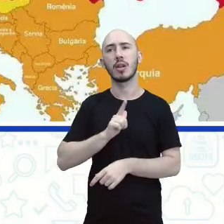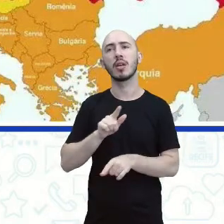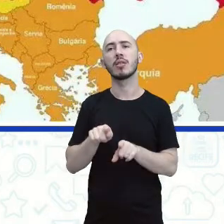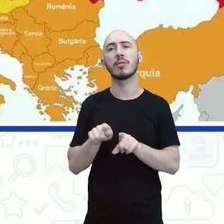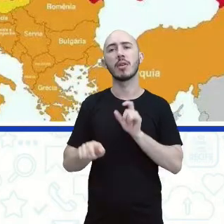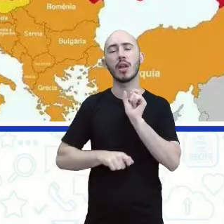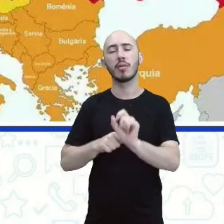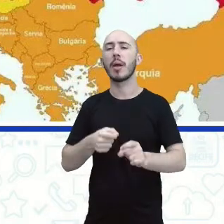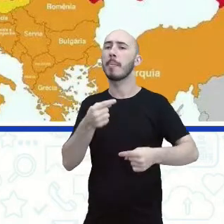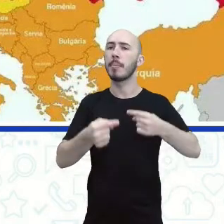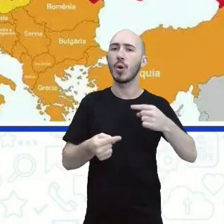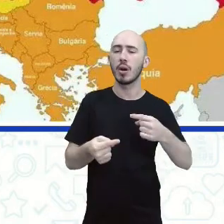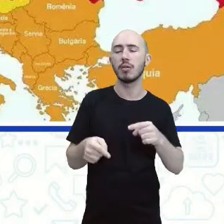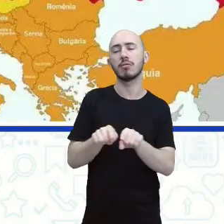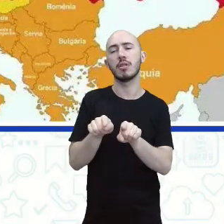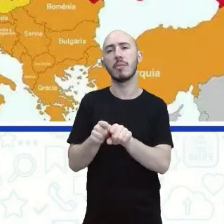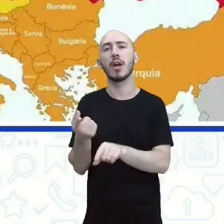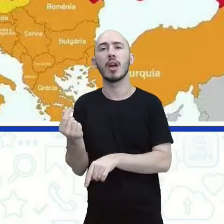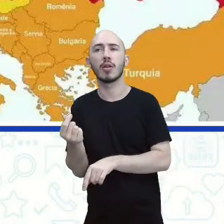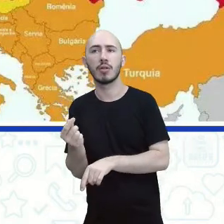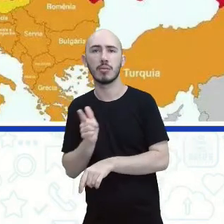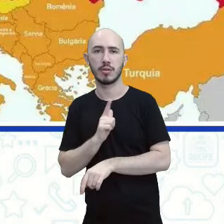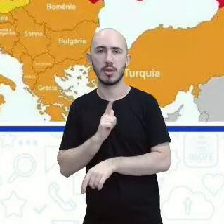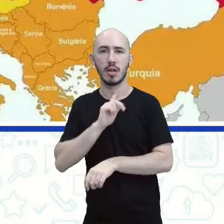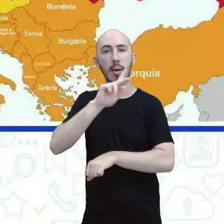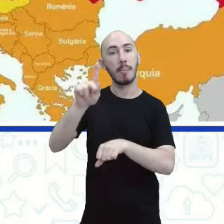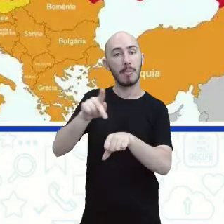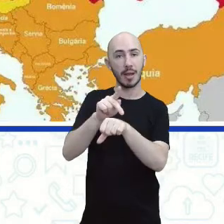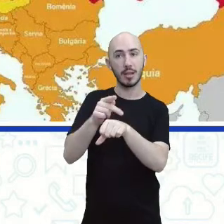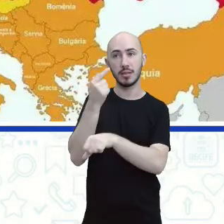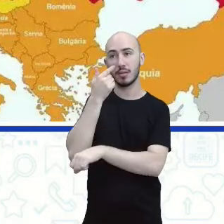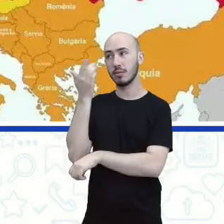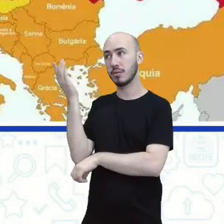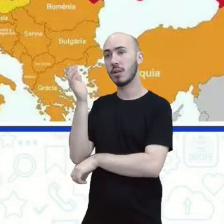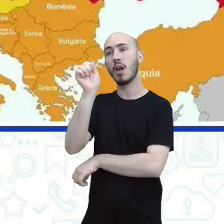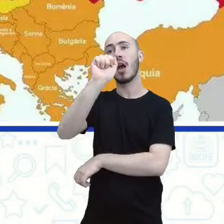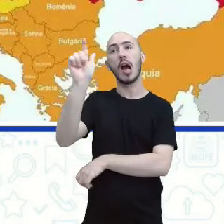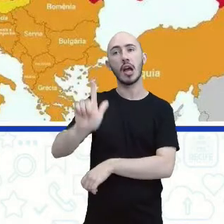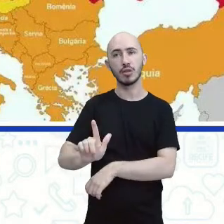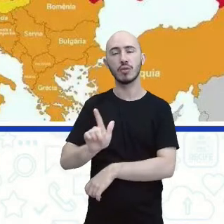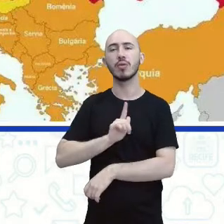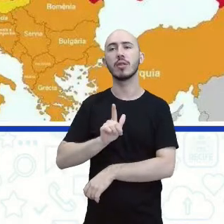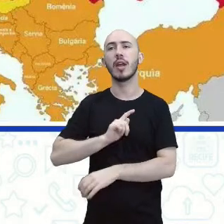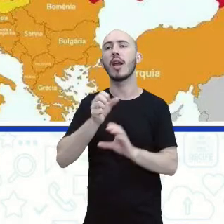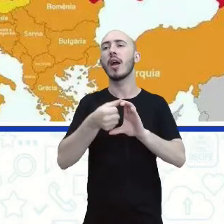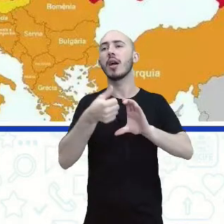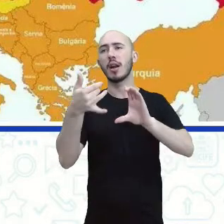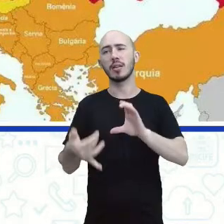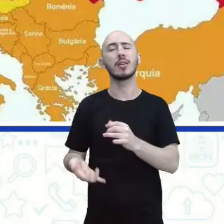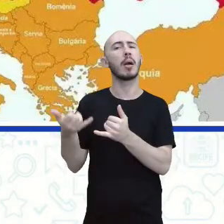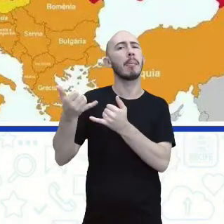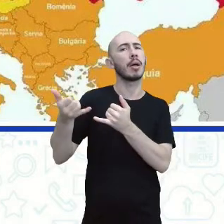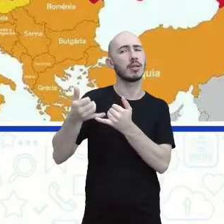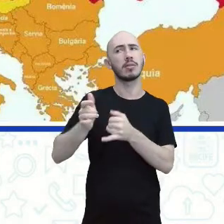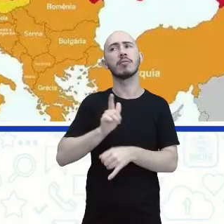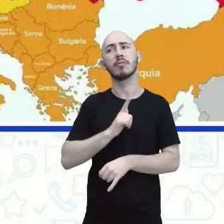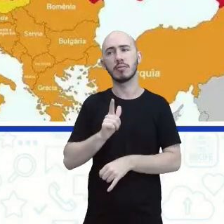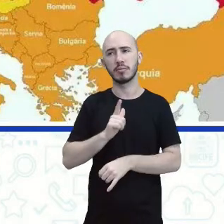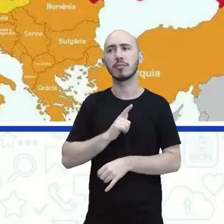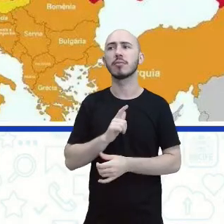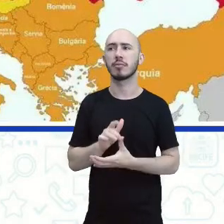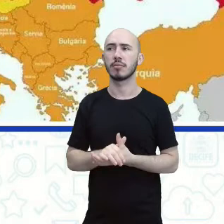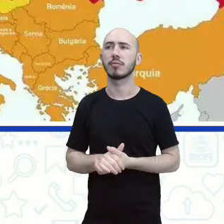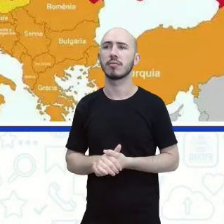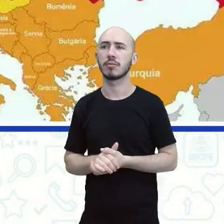né? Aí você vê aí, ó, países de azul, que justamente tem características, né, semelhantes, digamos assim,